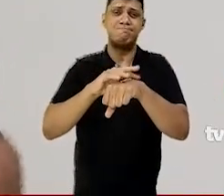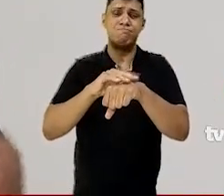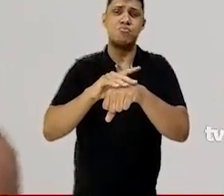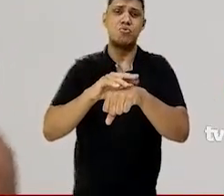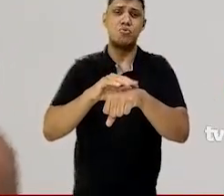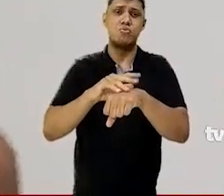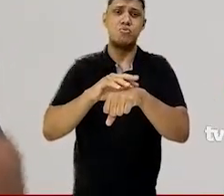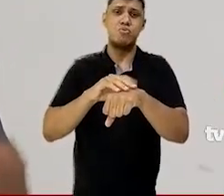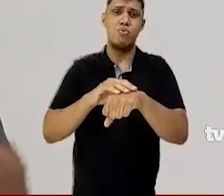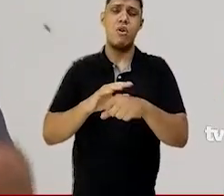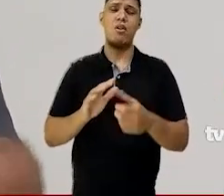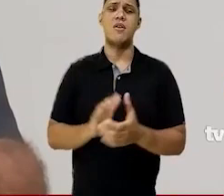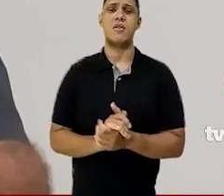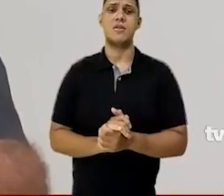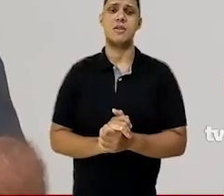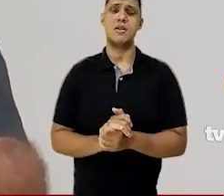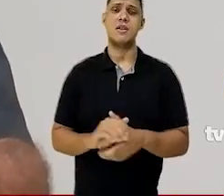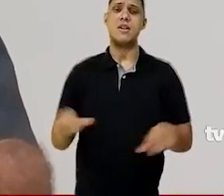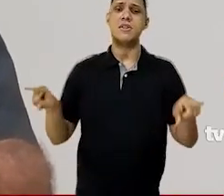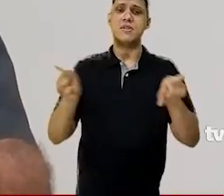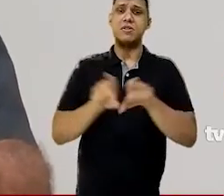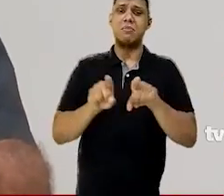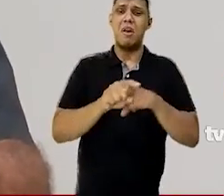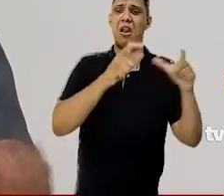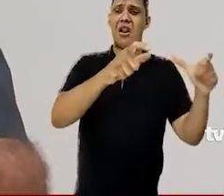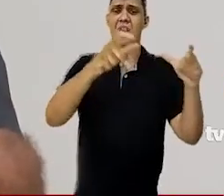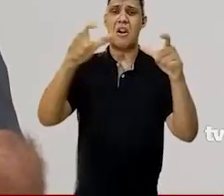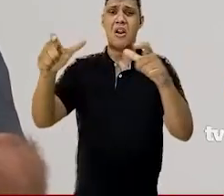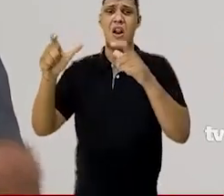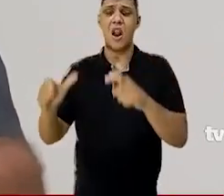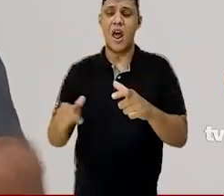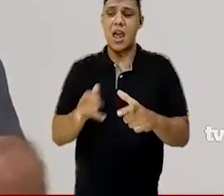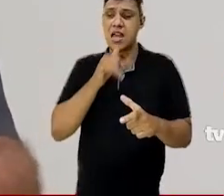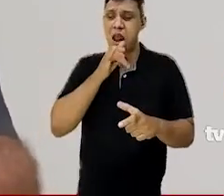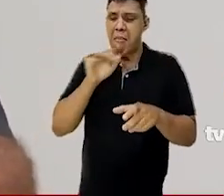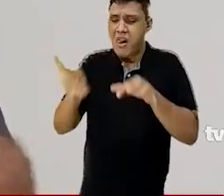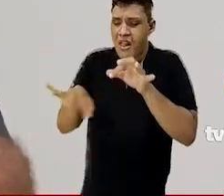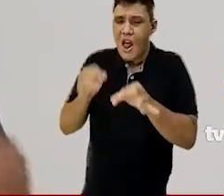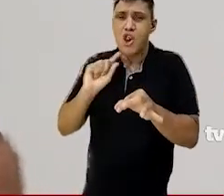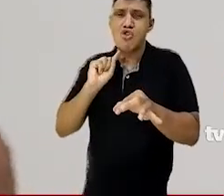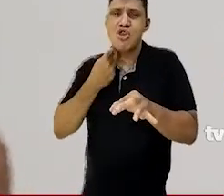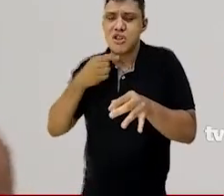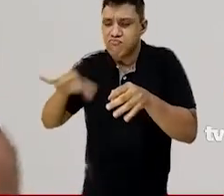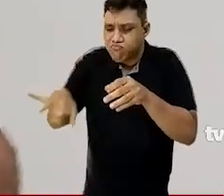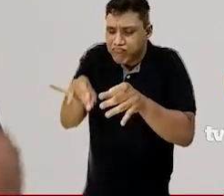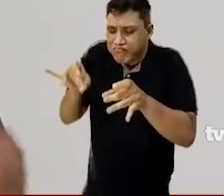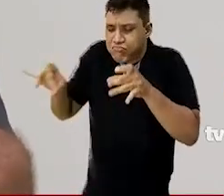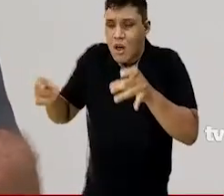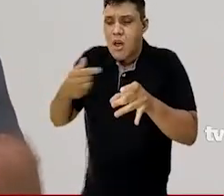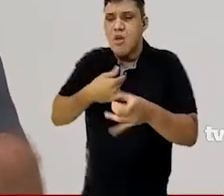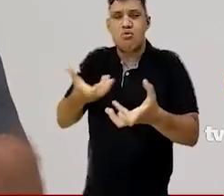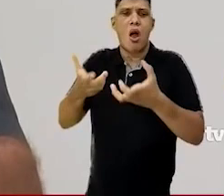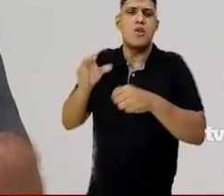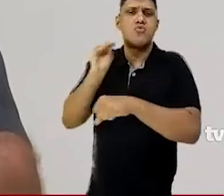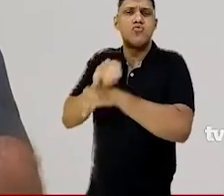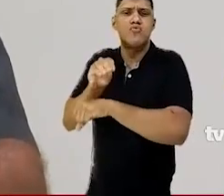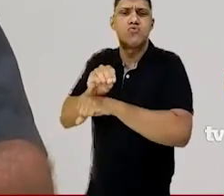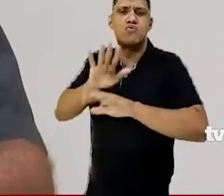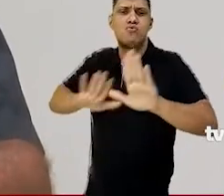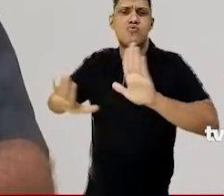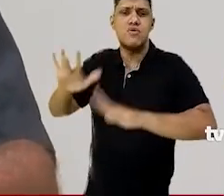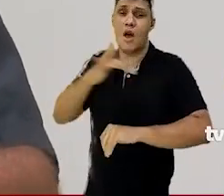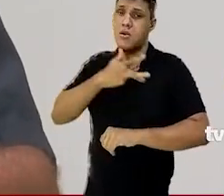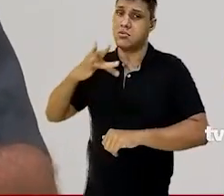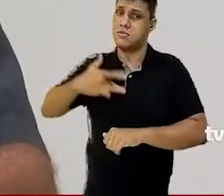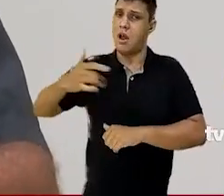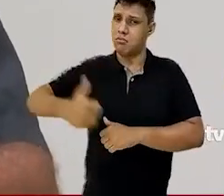matos, nos bairros, reciclando lixo. Por isso, no meu governo, eu vou dar uma prioridade à saúde de